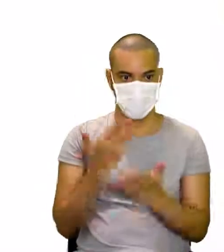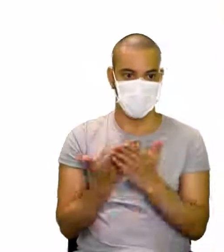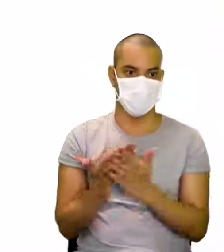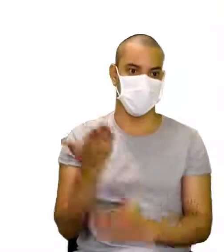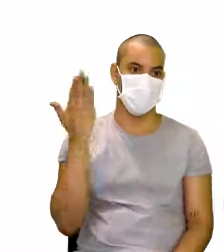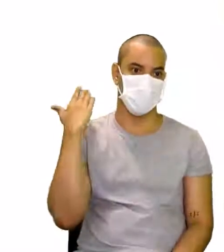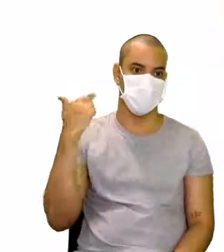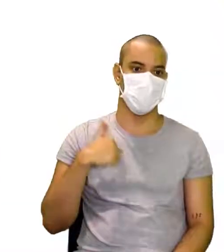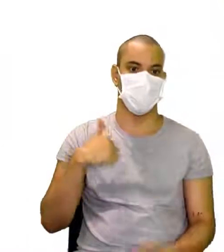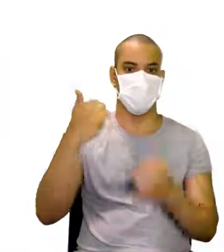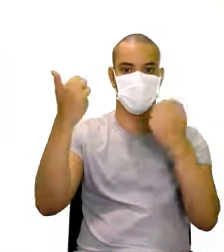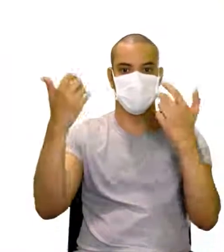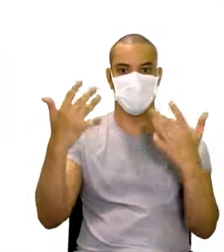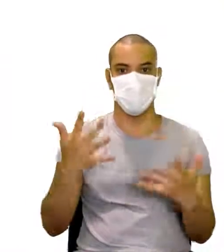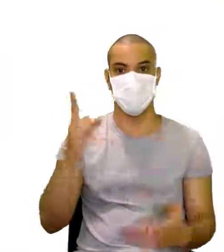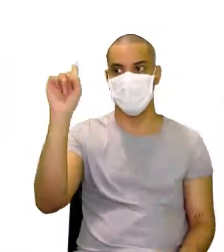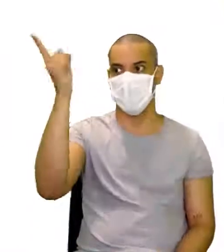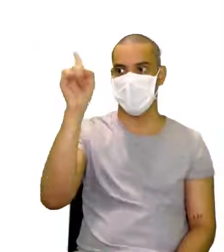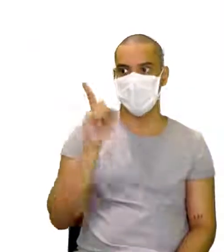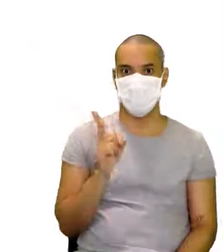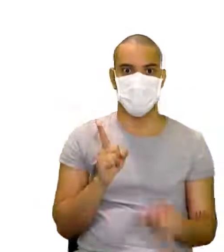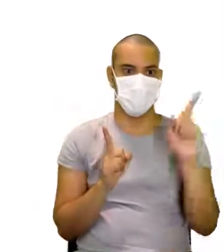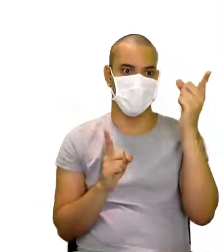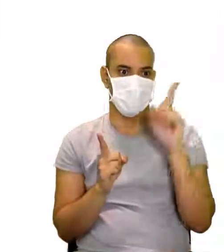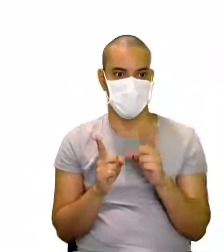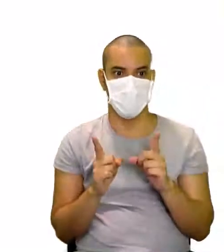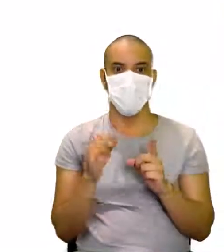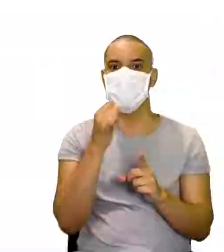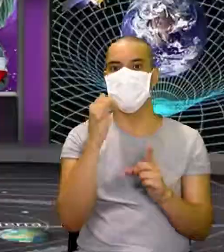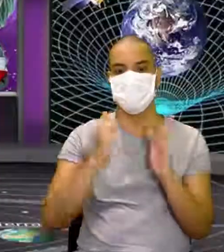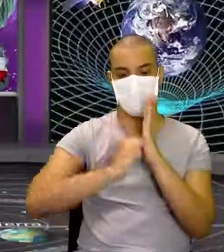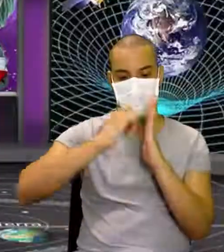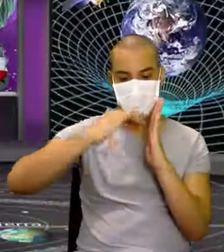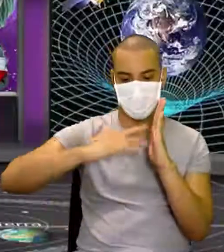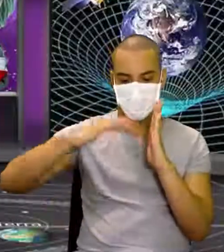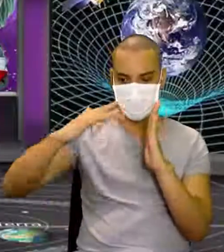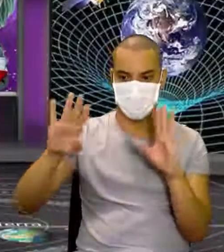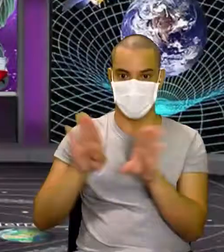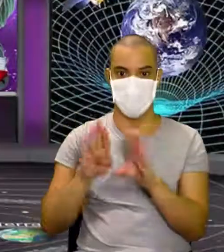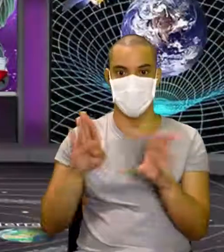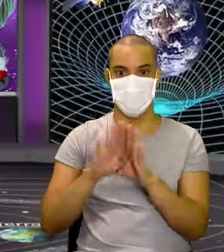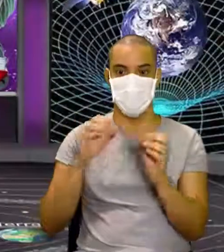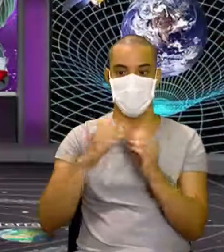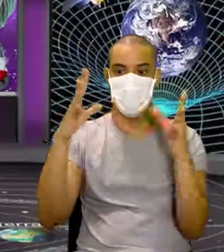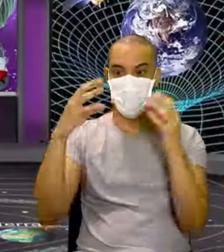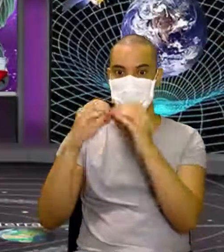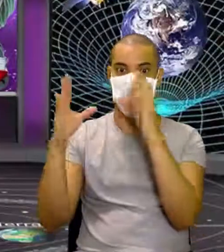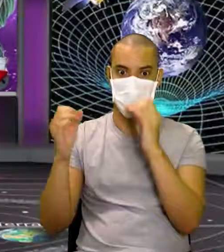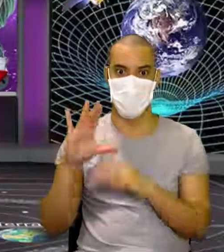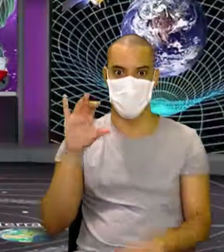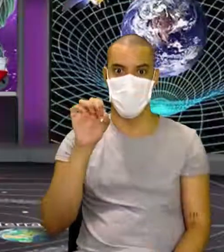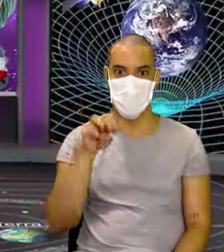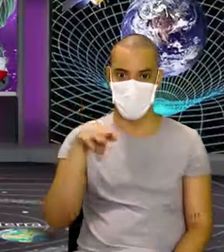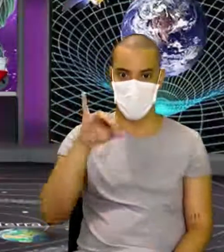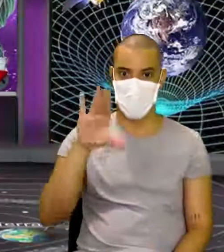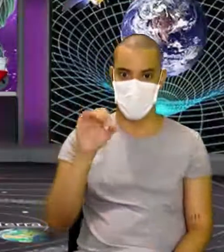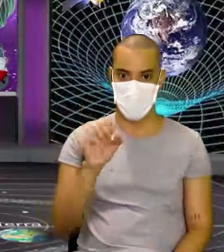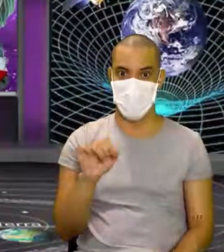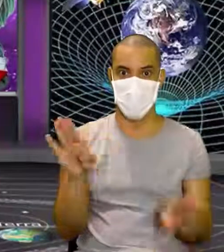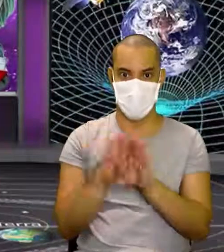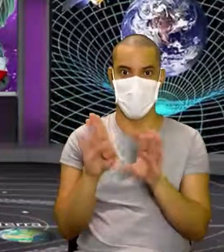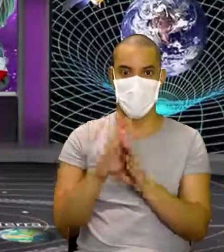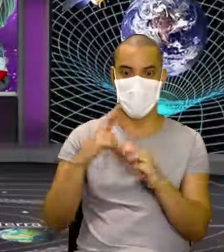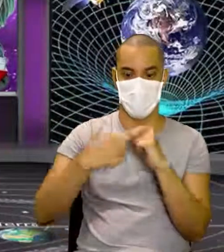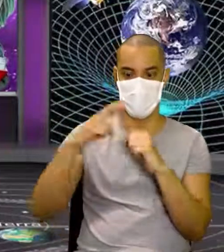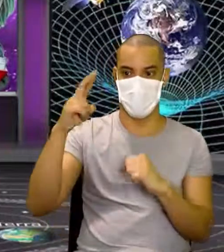passada de ondas eletromagnéticas e falamos aí das explosões de raios cósmicos e falamos que é